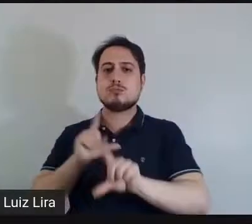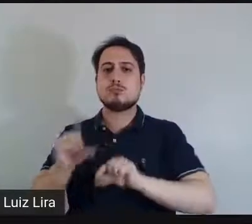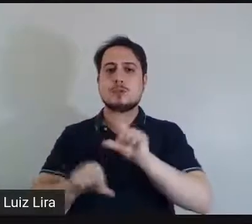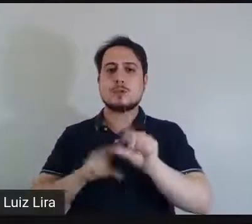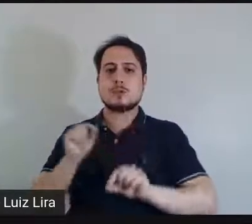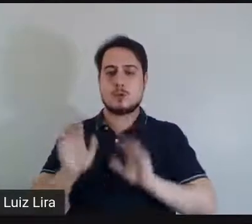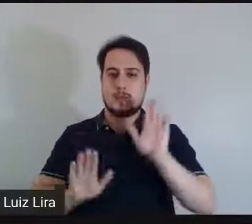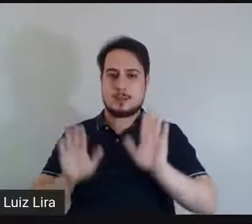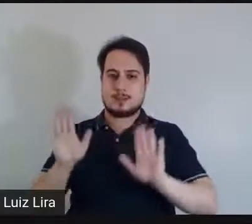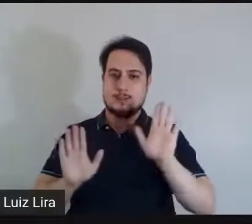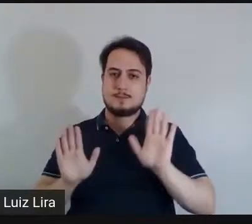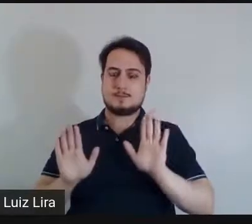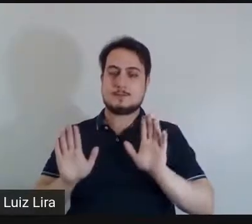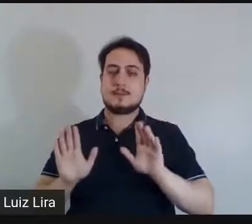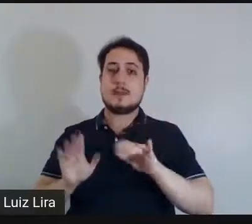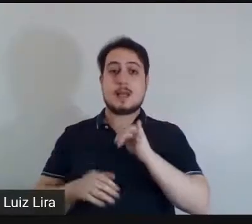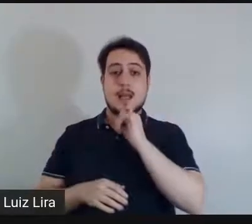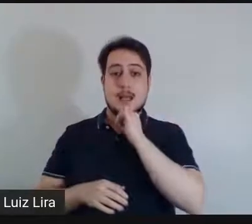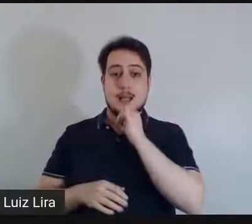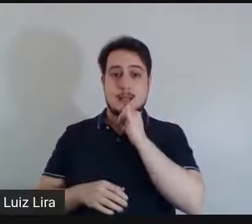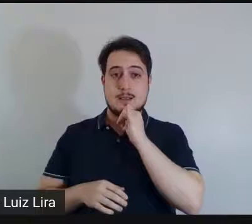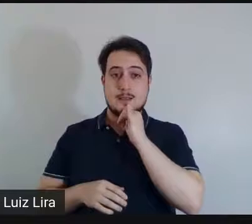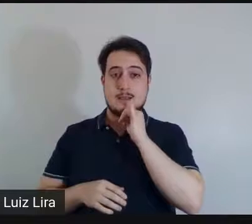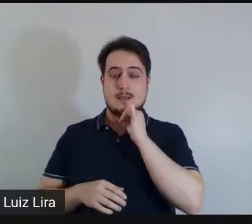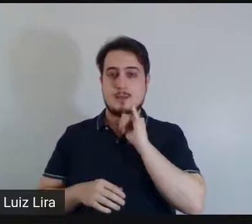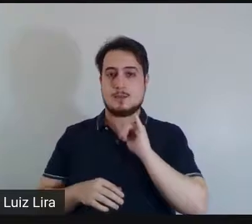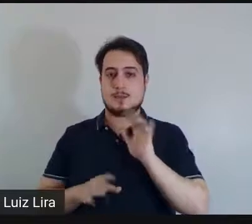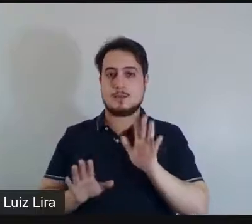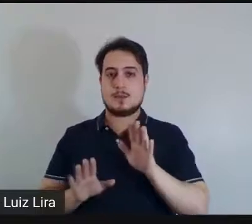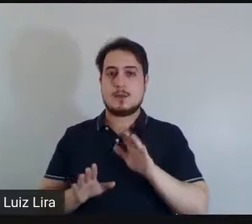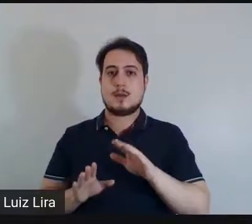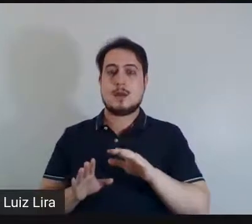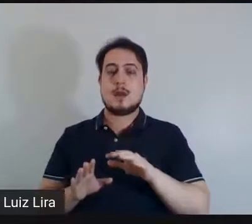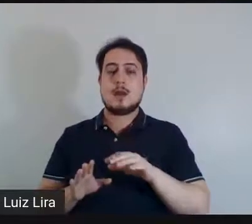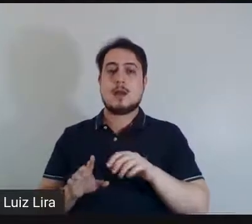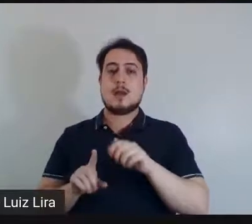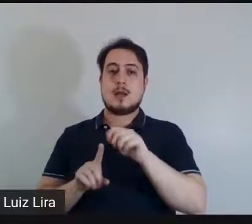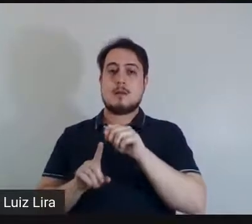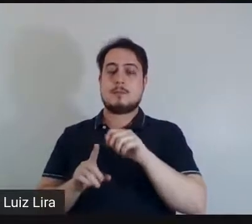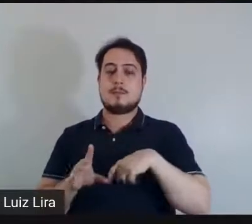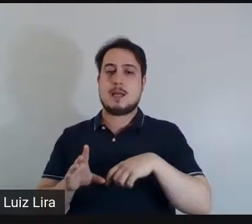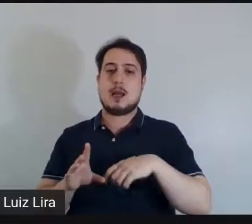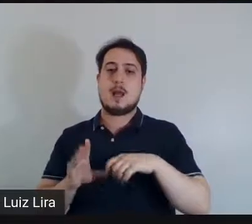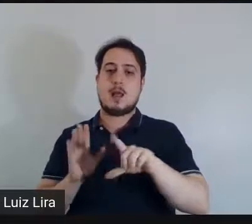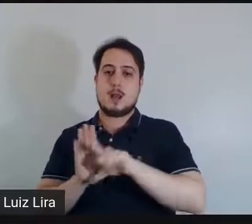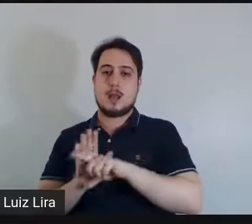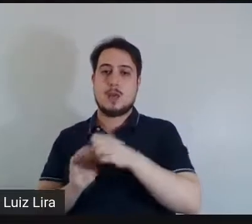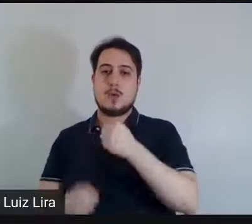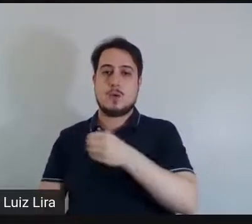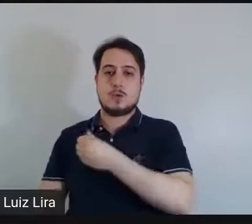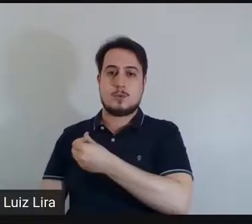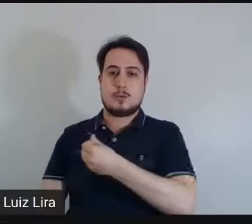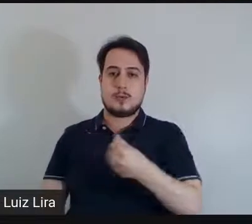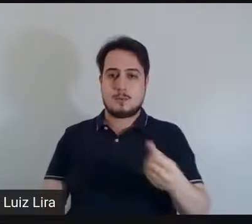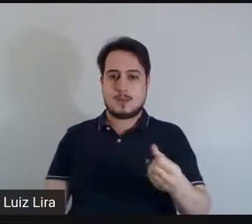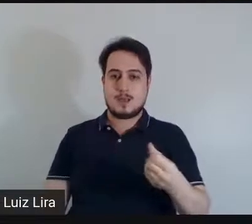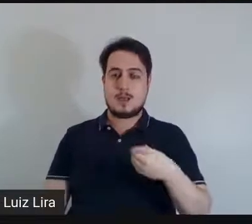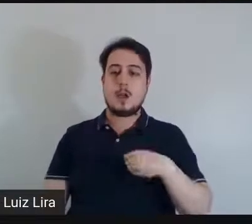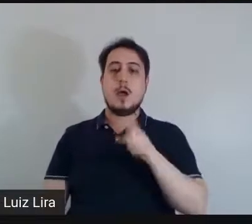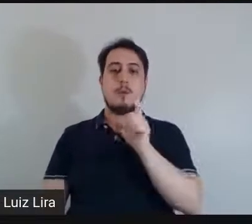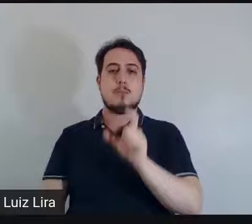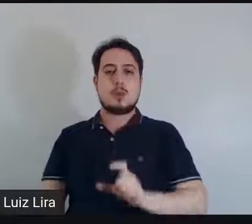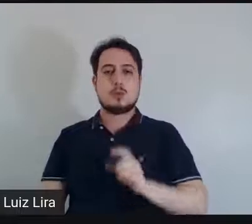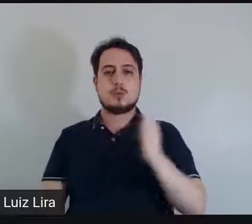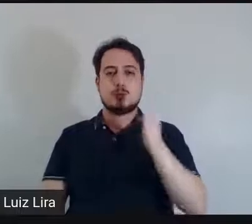Exemplo clássico de desempate hoje. Pela 866, eu vou pegar o quê? Empresa nacional, produto nacional, quem